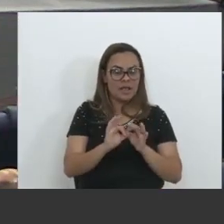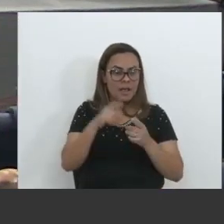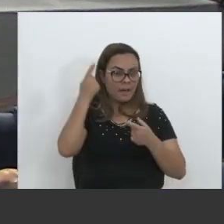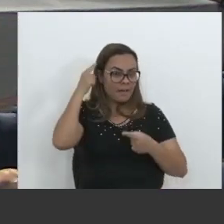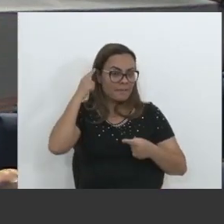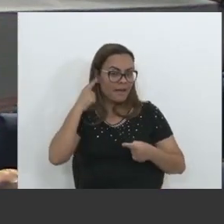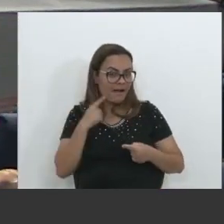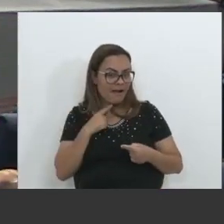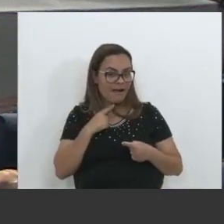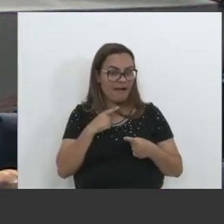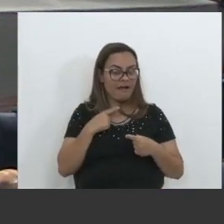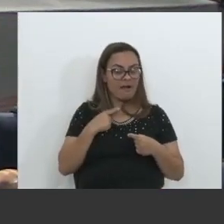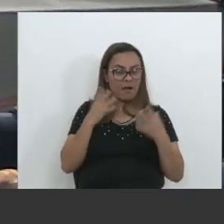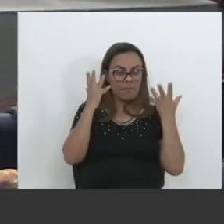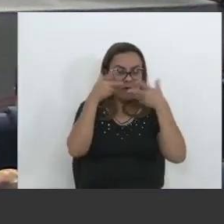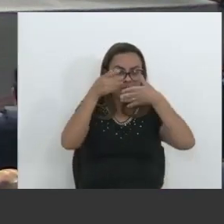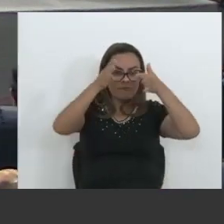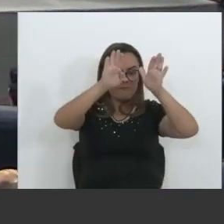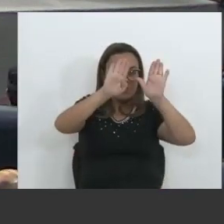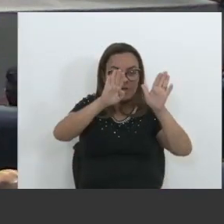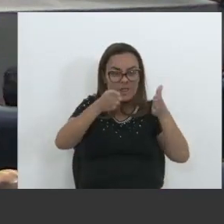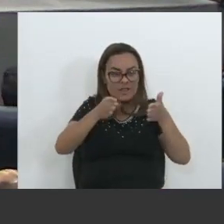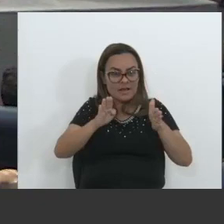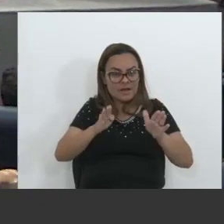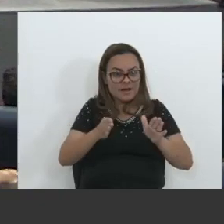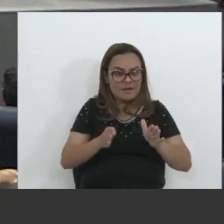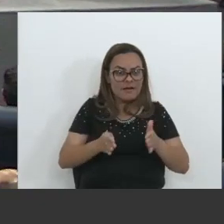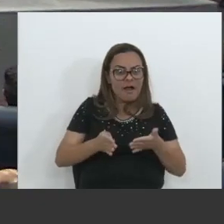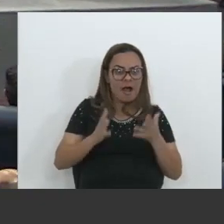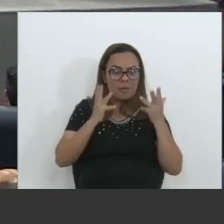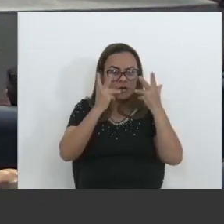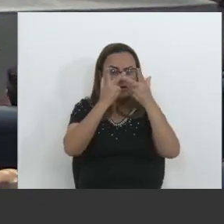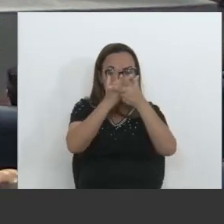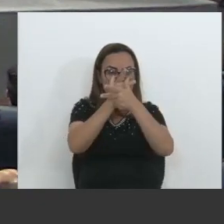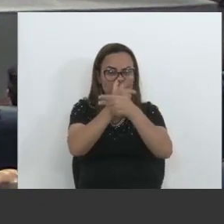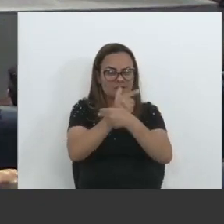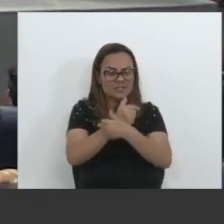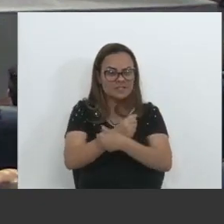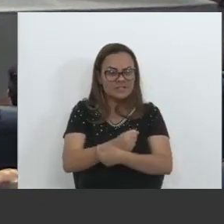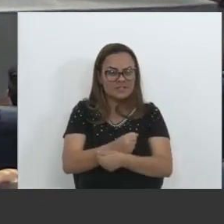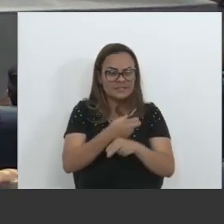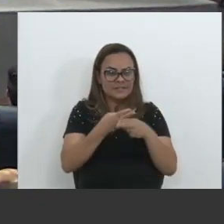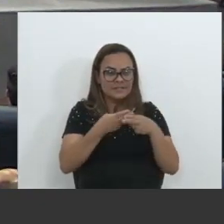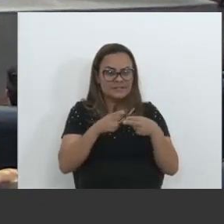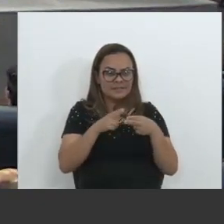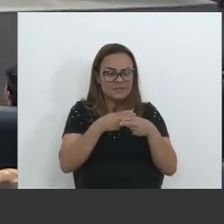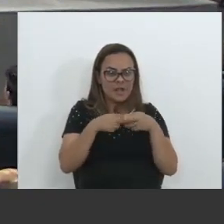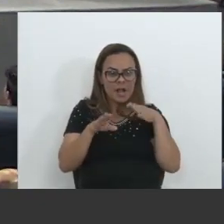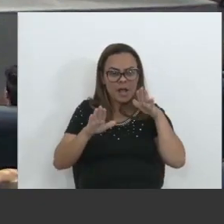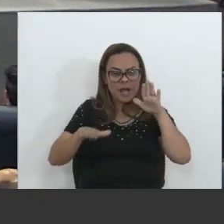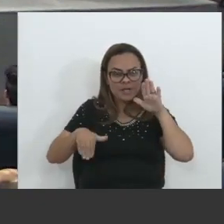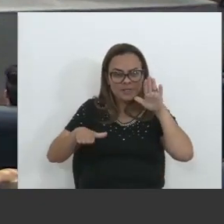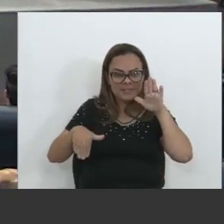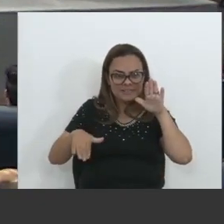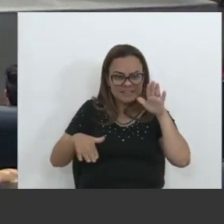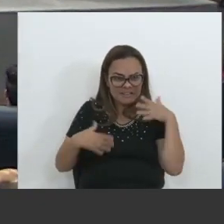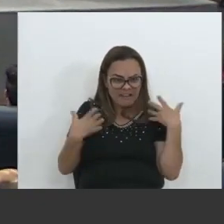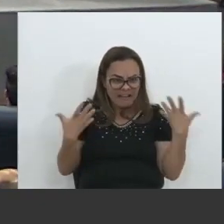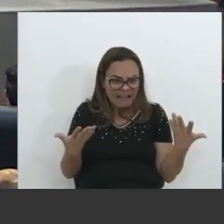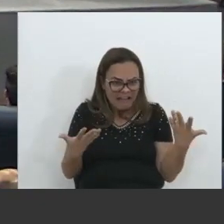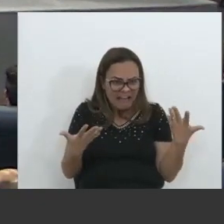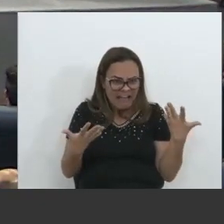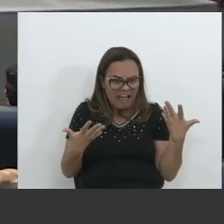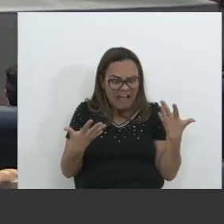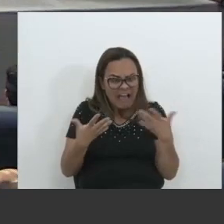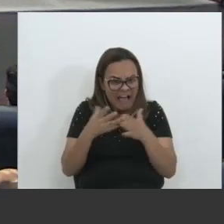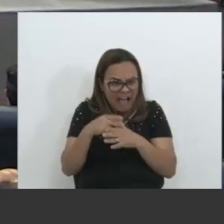hora seu corpão violão pelados insanos pelados T tarado eu